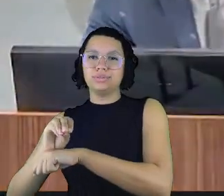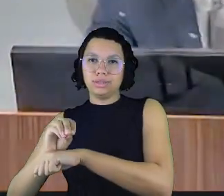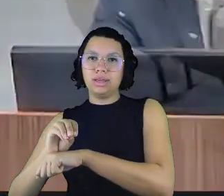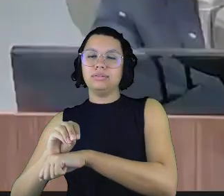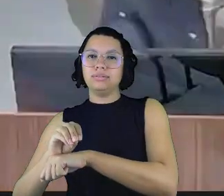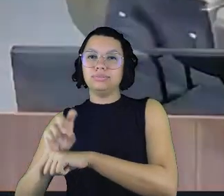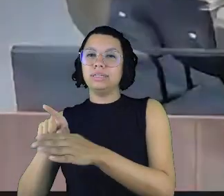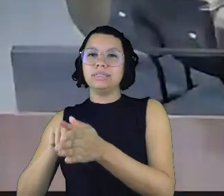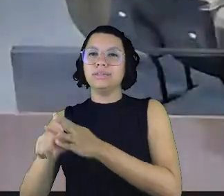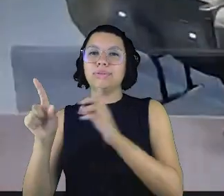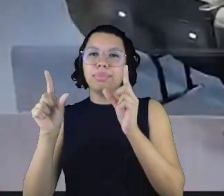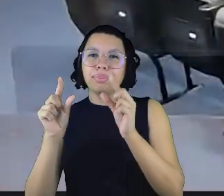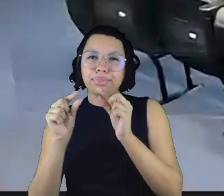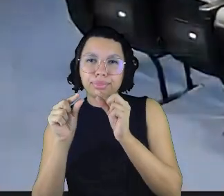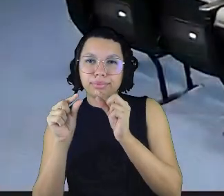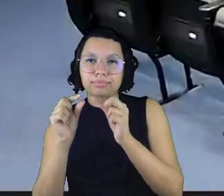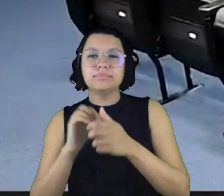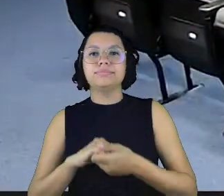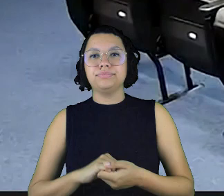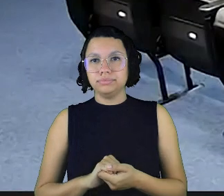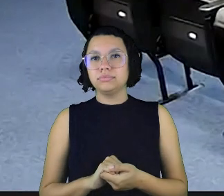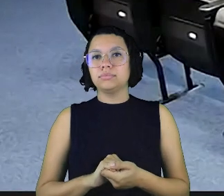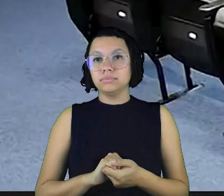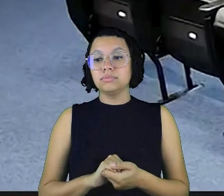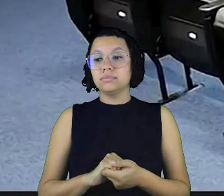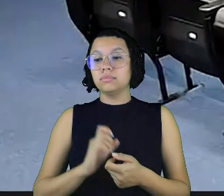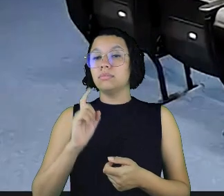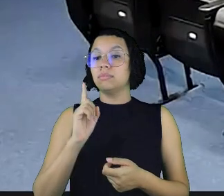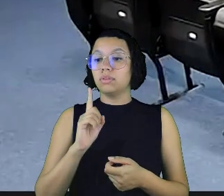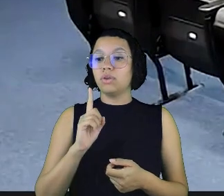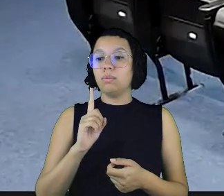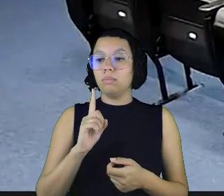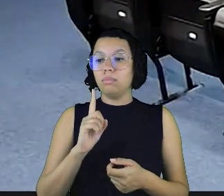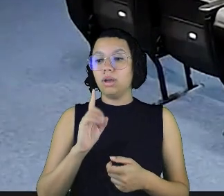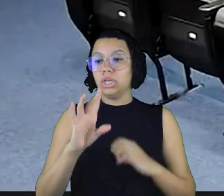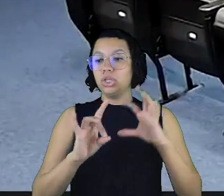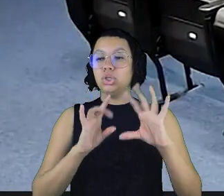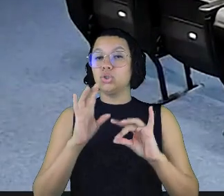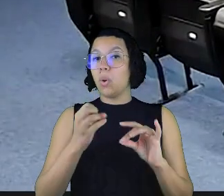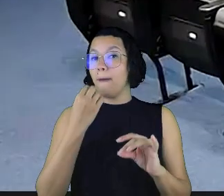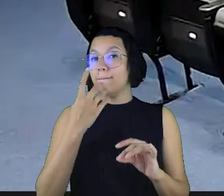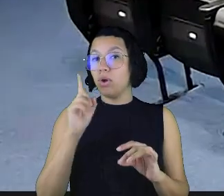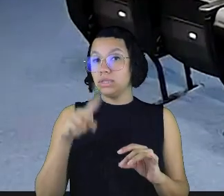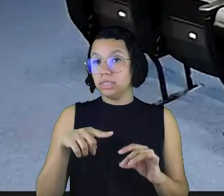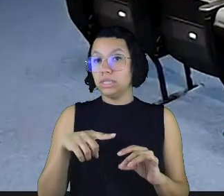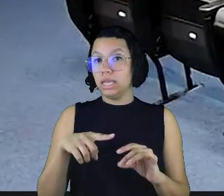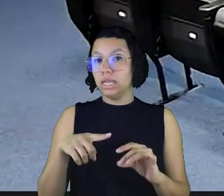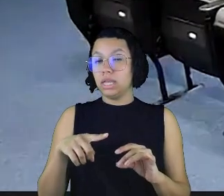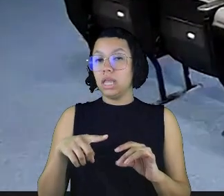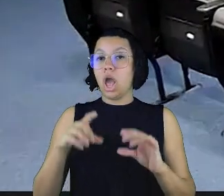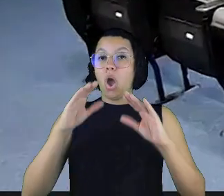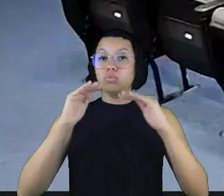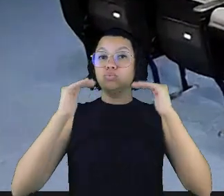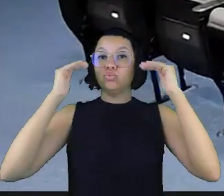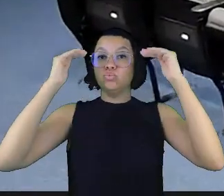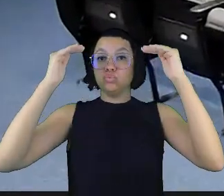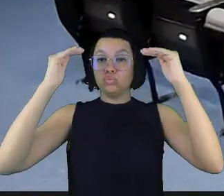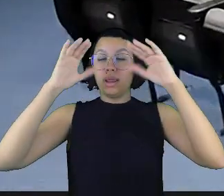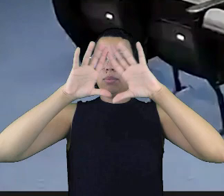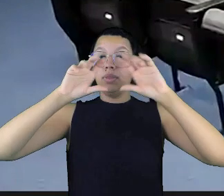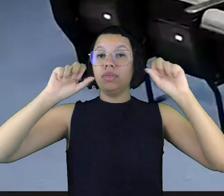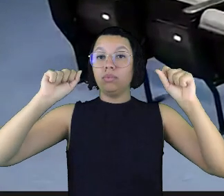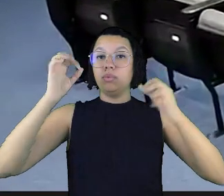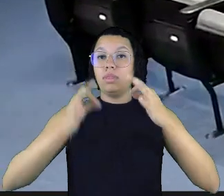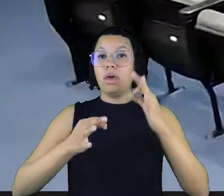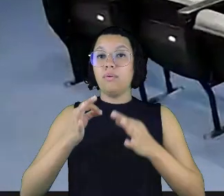miúdas. Uma das grandes saídas, sem dúvida nenhuma, seria o Supremo Tribunal Federal rever a tese da bagatela.